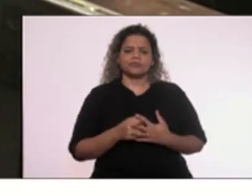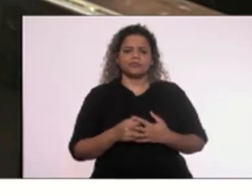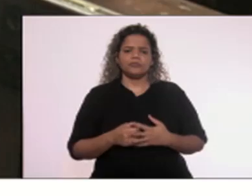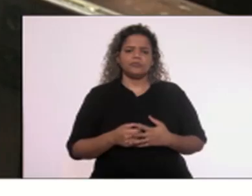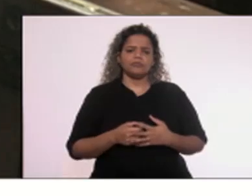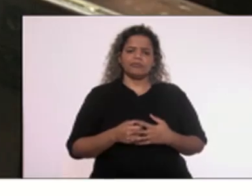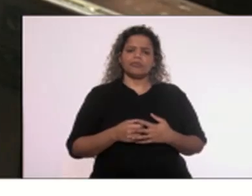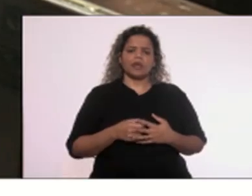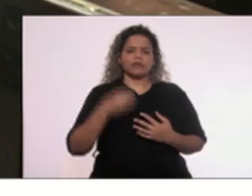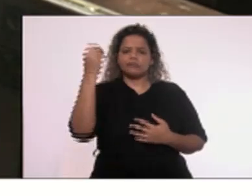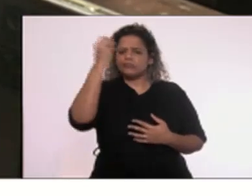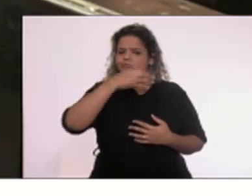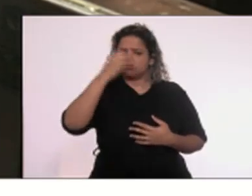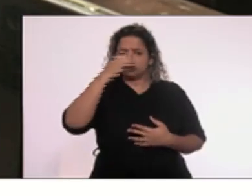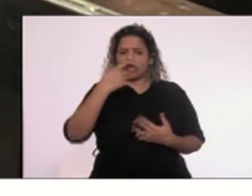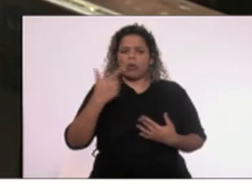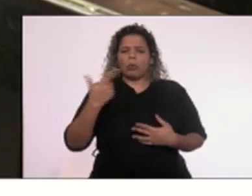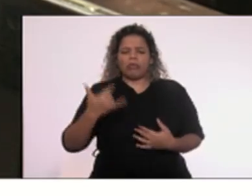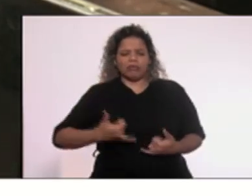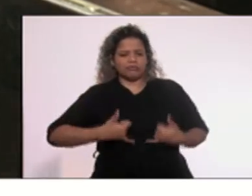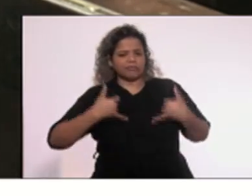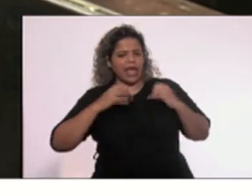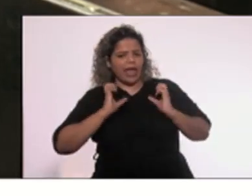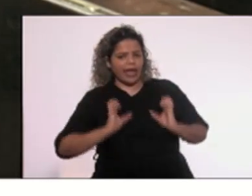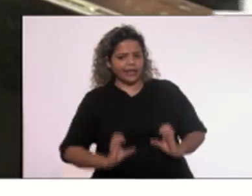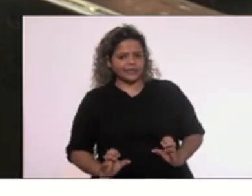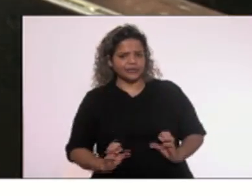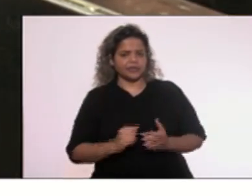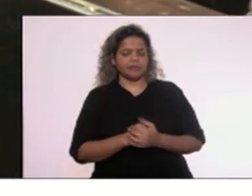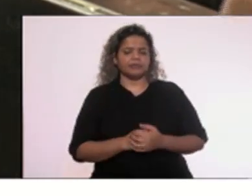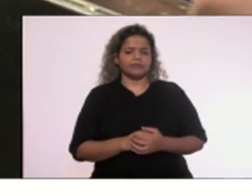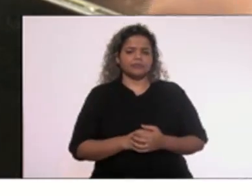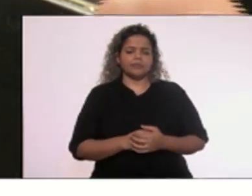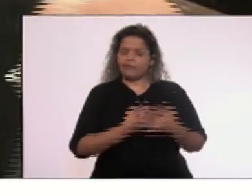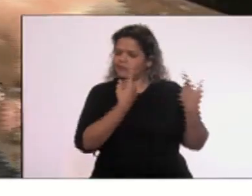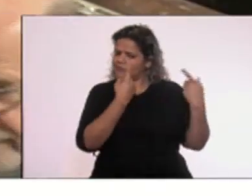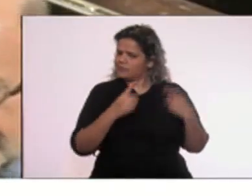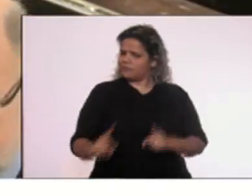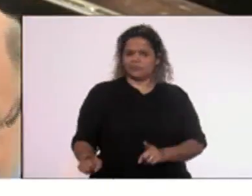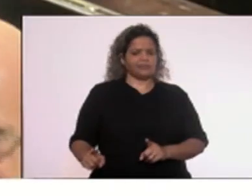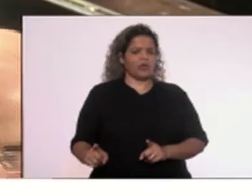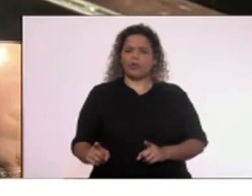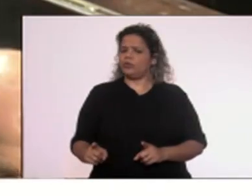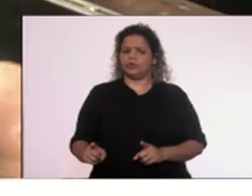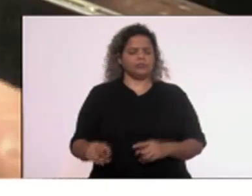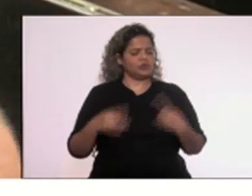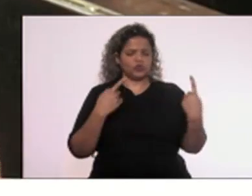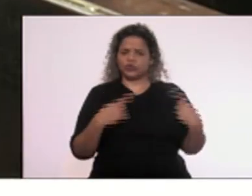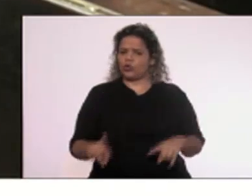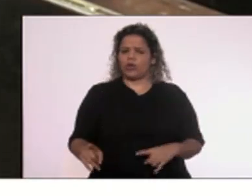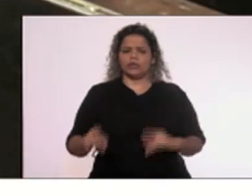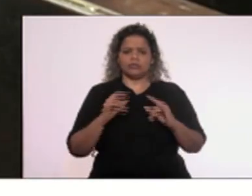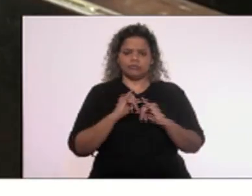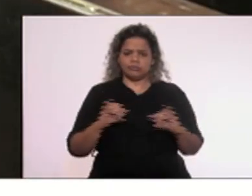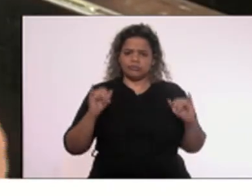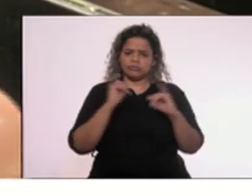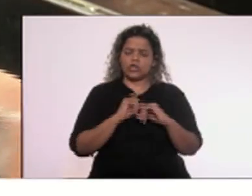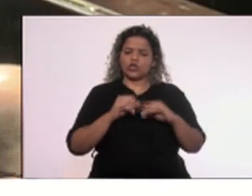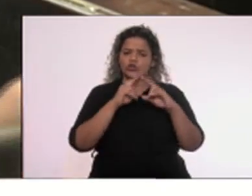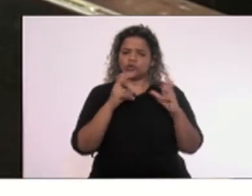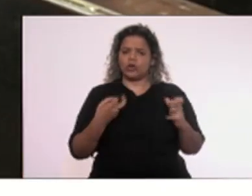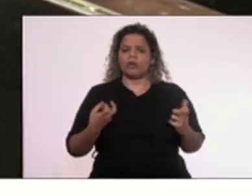e absolutamente deselegantes com o deputado Knoploch. Repudio essas afirmações assertivas do